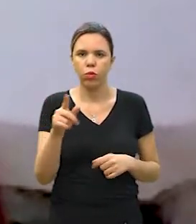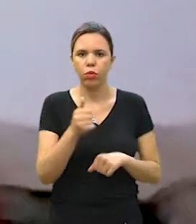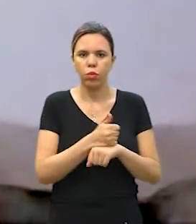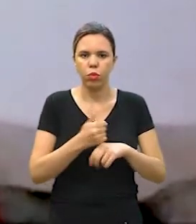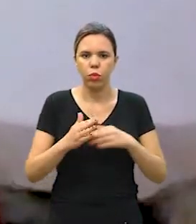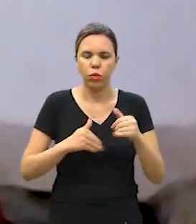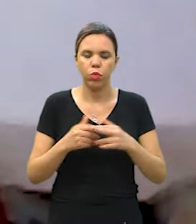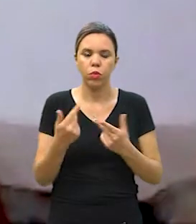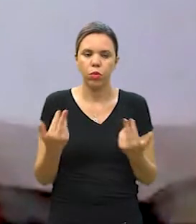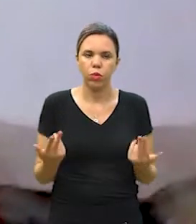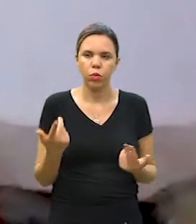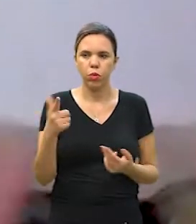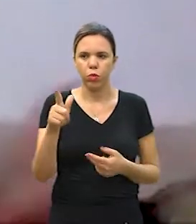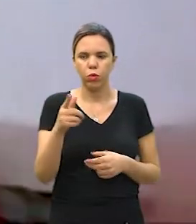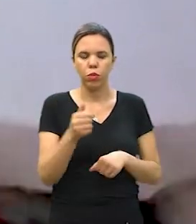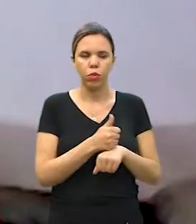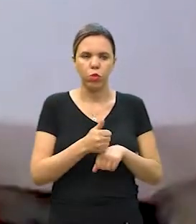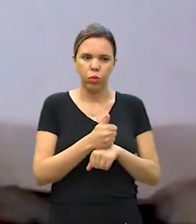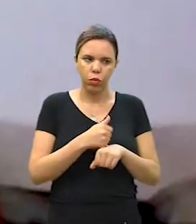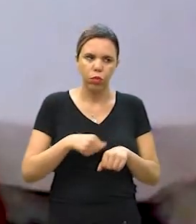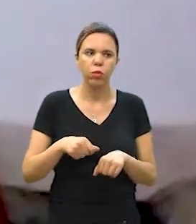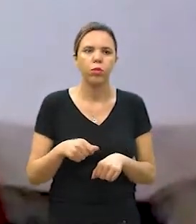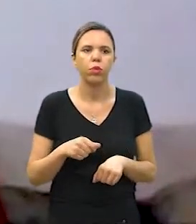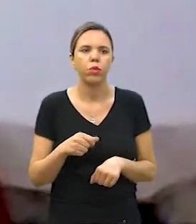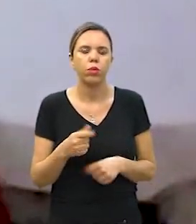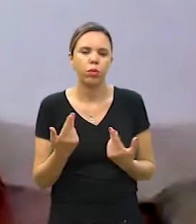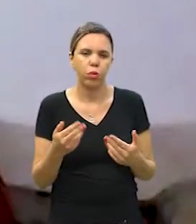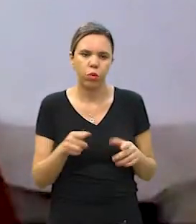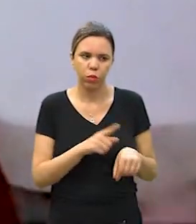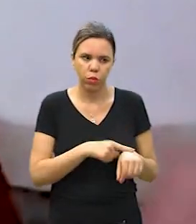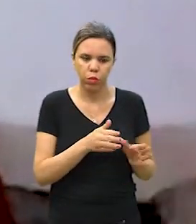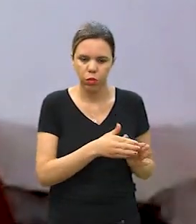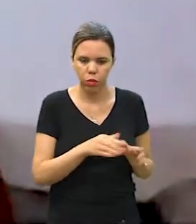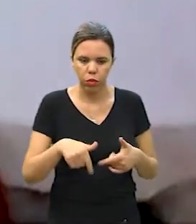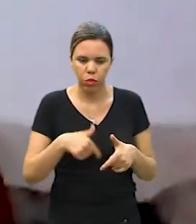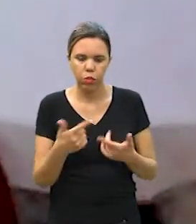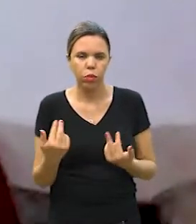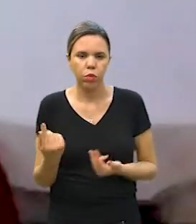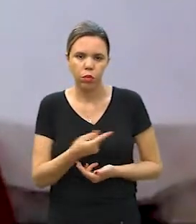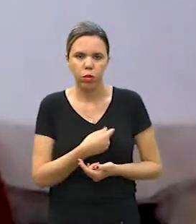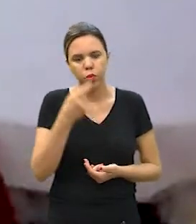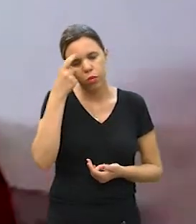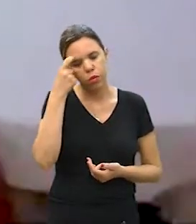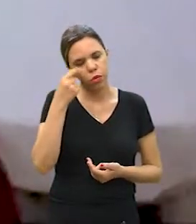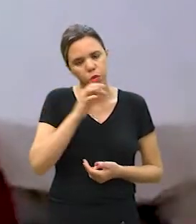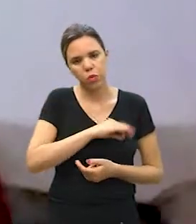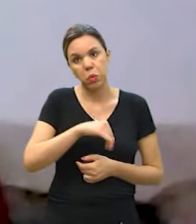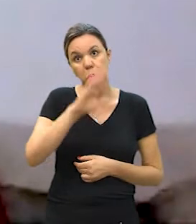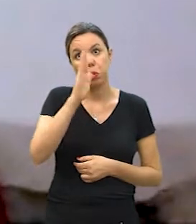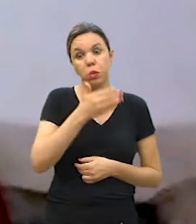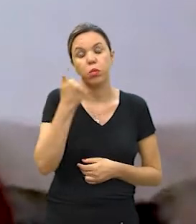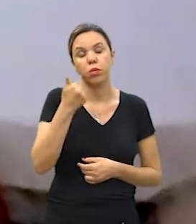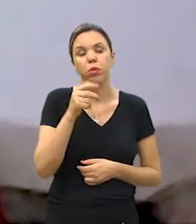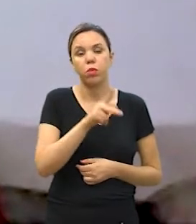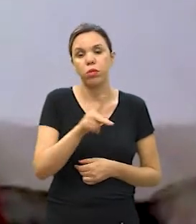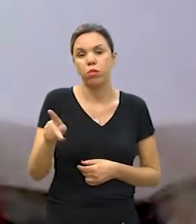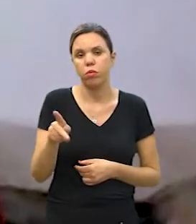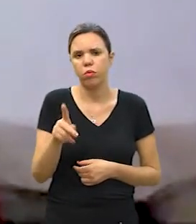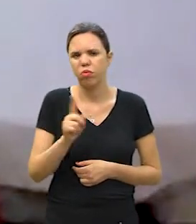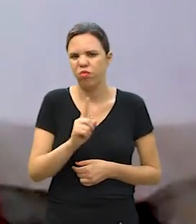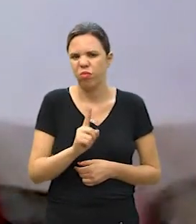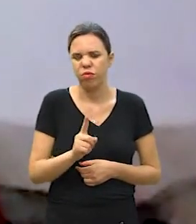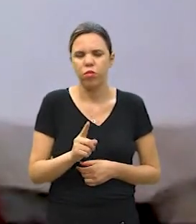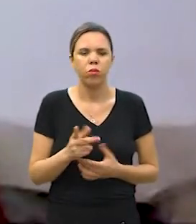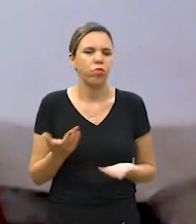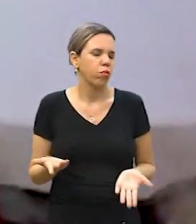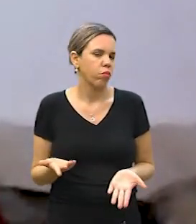outras profissões. Então, tem outras profissões que têm o mesmo tempo de trabalho que nós e ganha muito mais. O professor